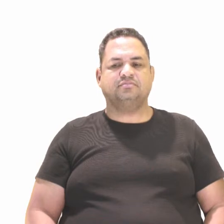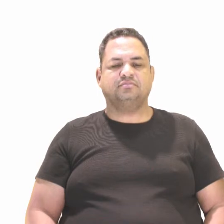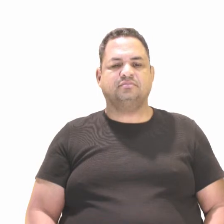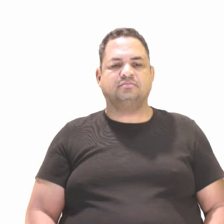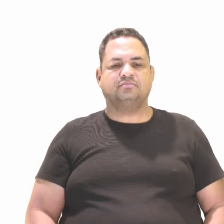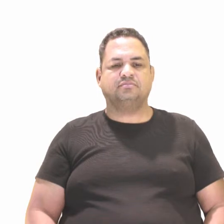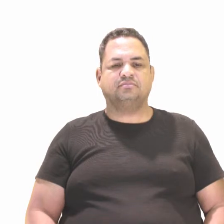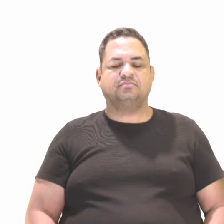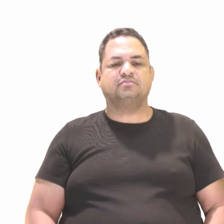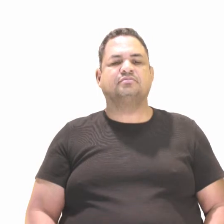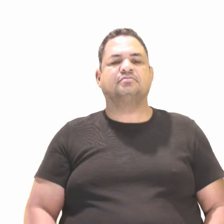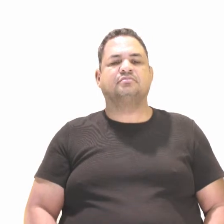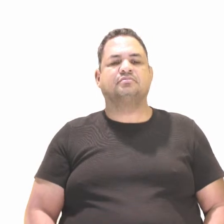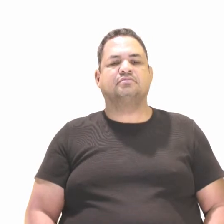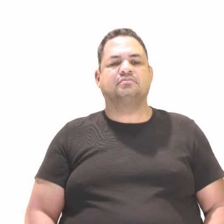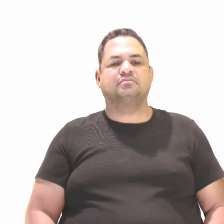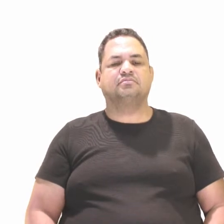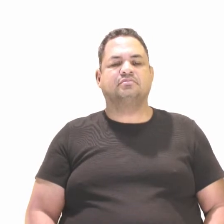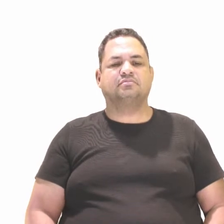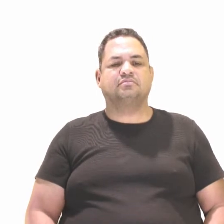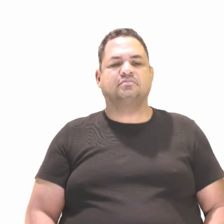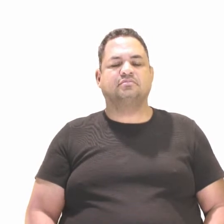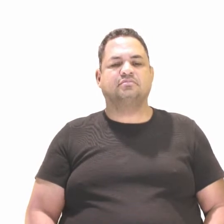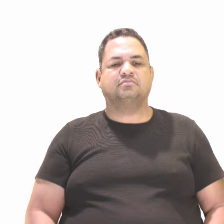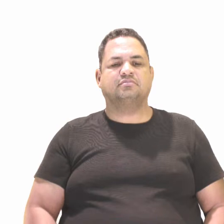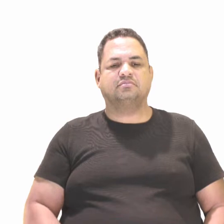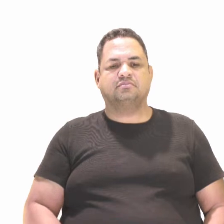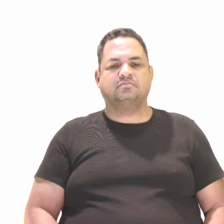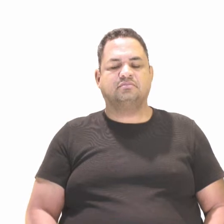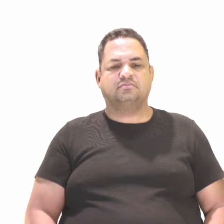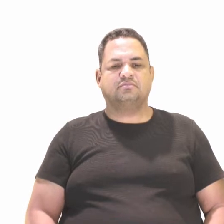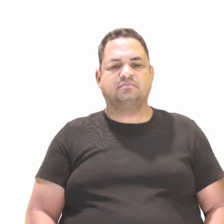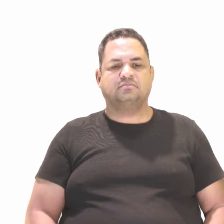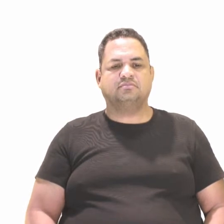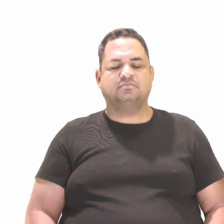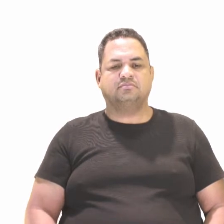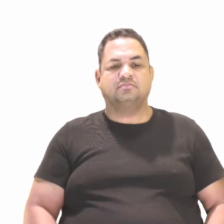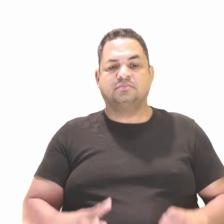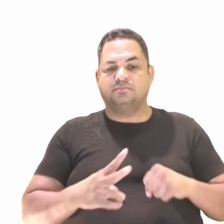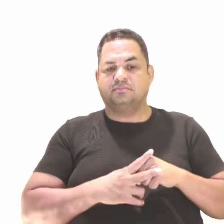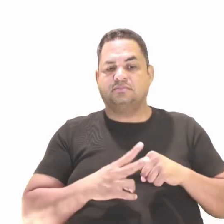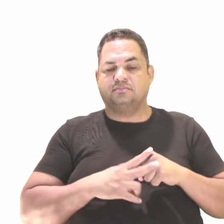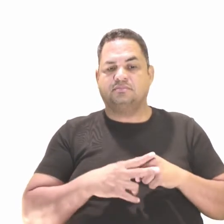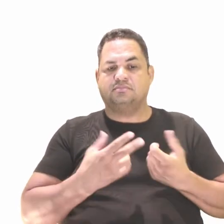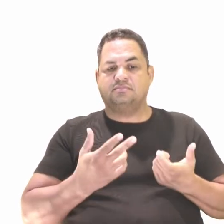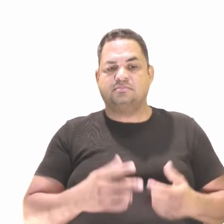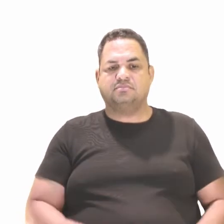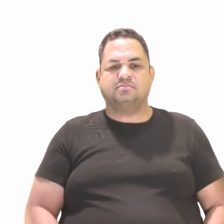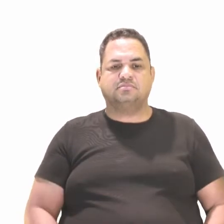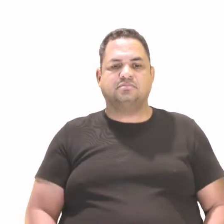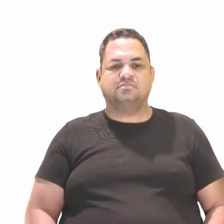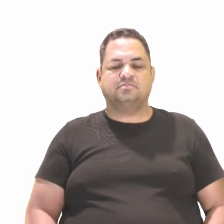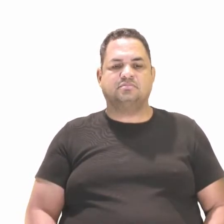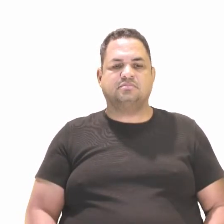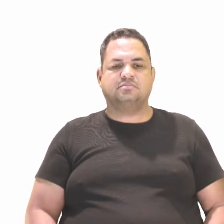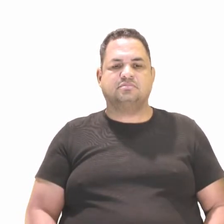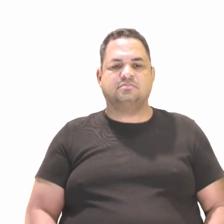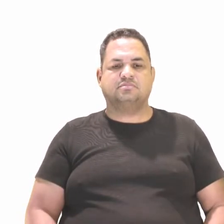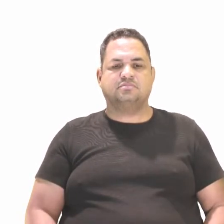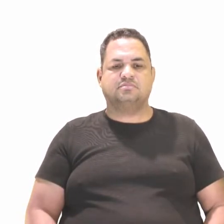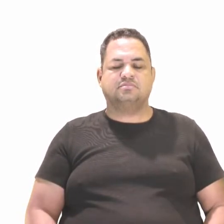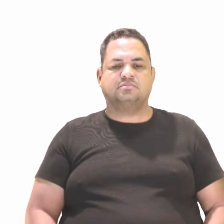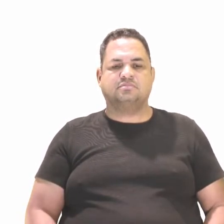can't. Sim, usando o verbo modal can para falar de que você não pode, não